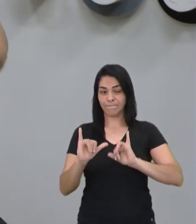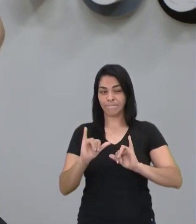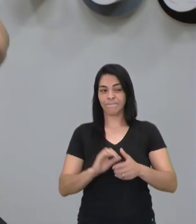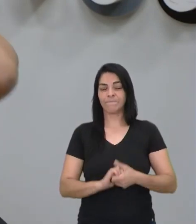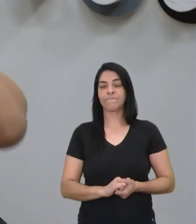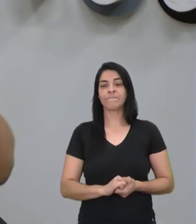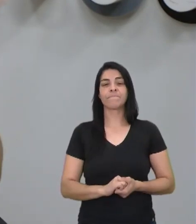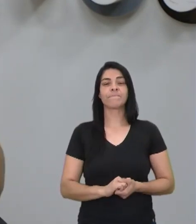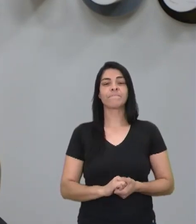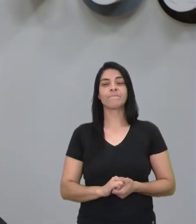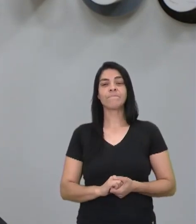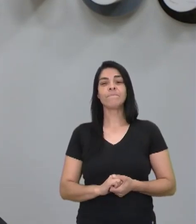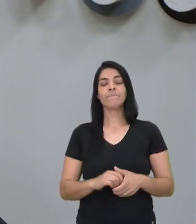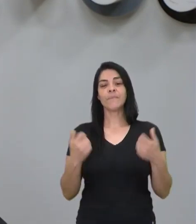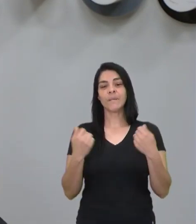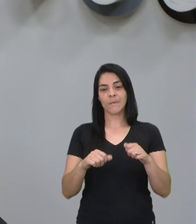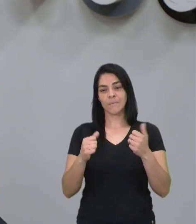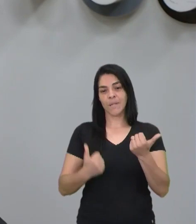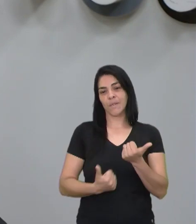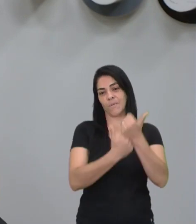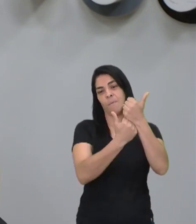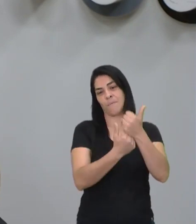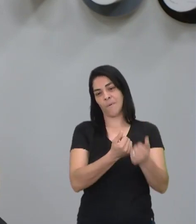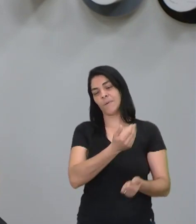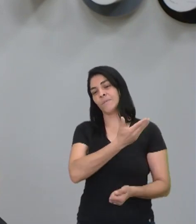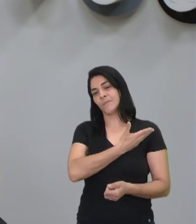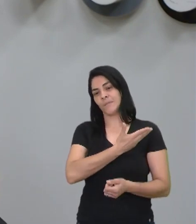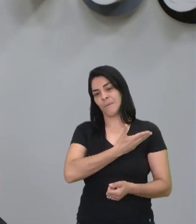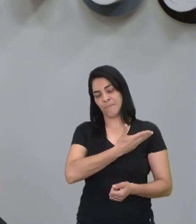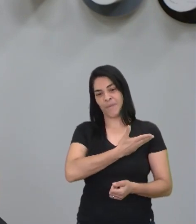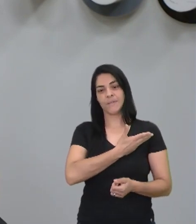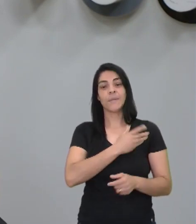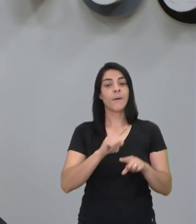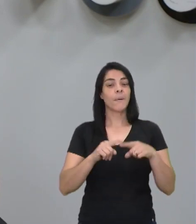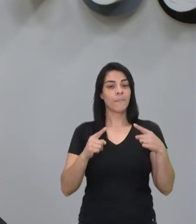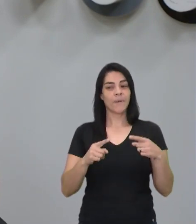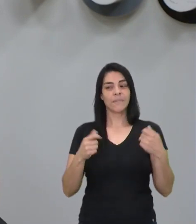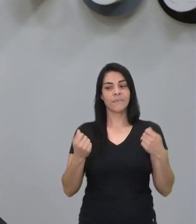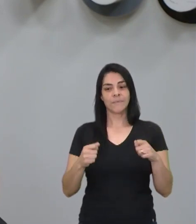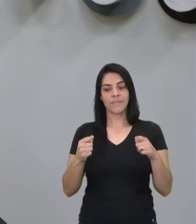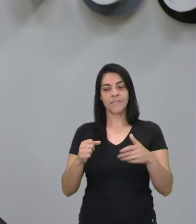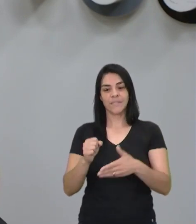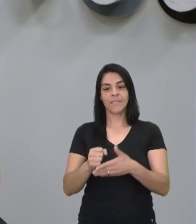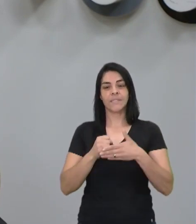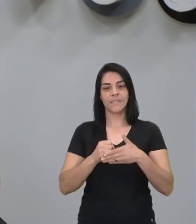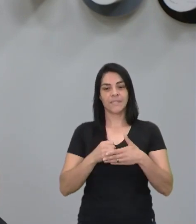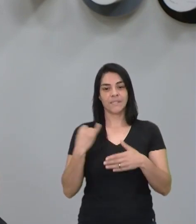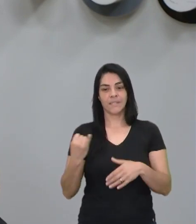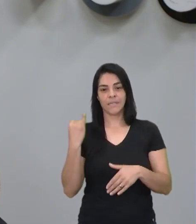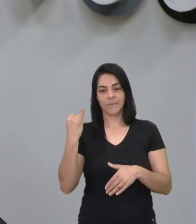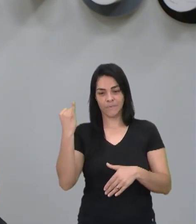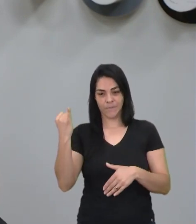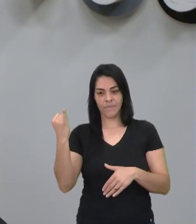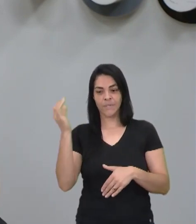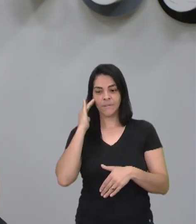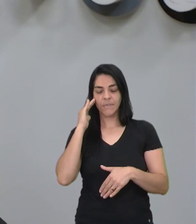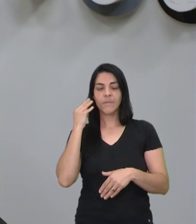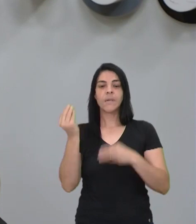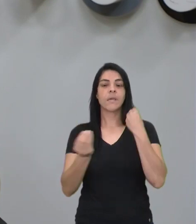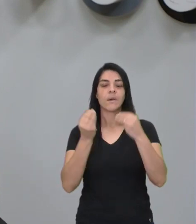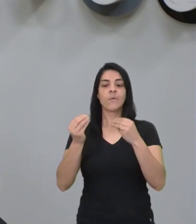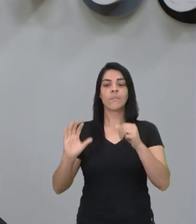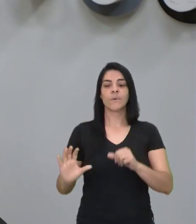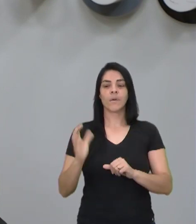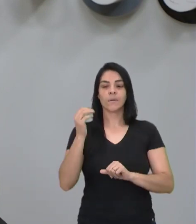muita coisa. Aí precisa do apoio dos colegas. Mas mesmo assim, trazer a importância para ver como que ocorre cada